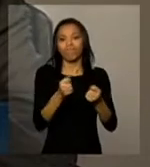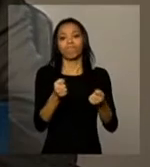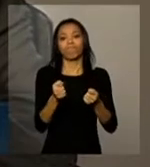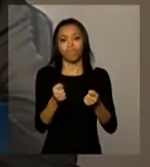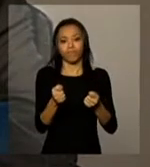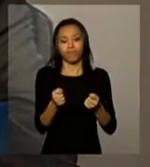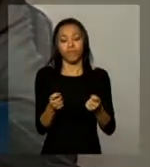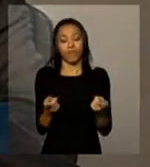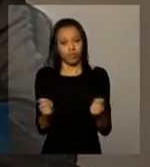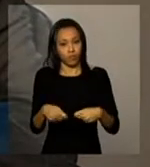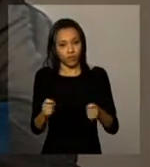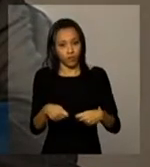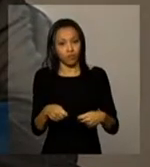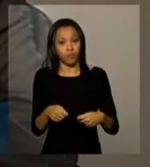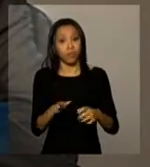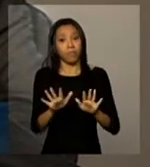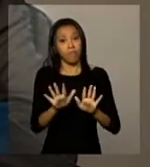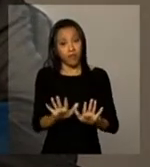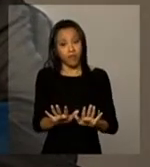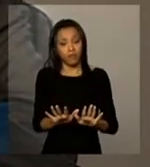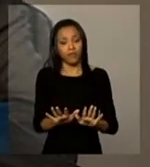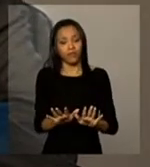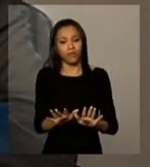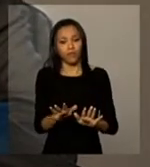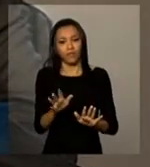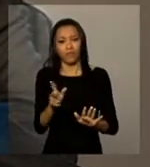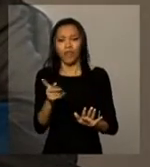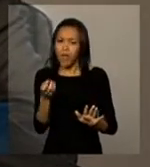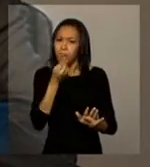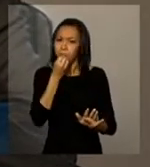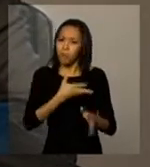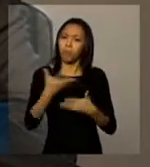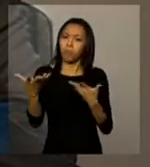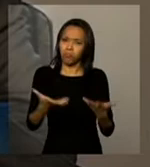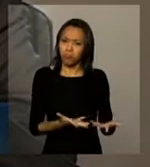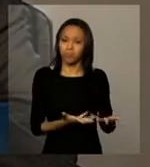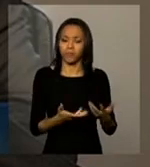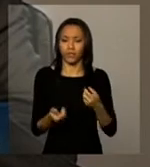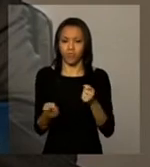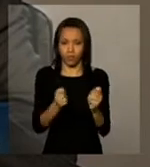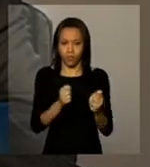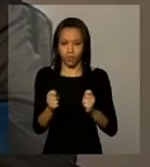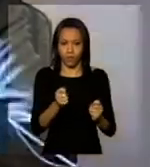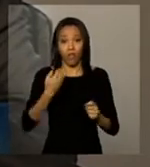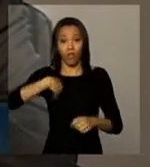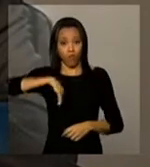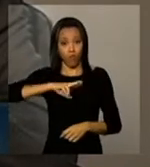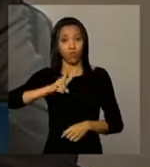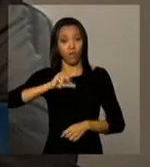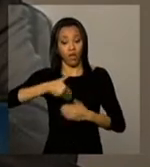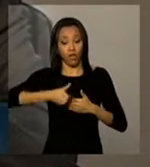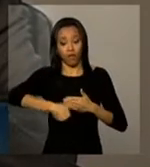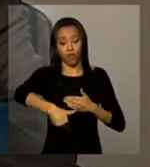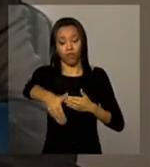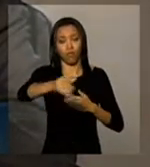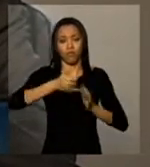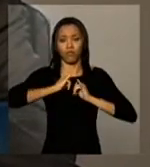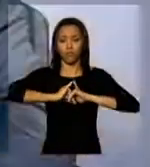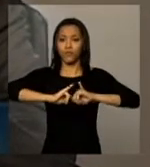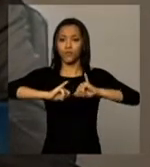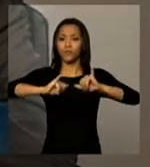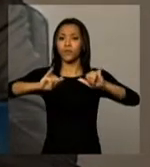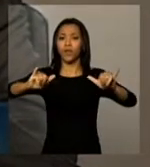Este é exequível, mas se fizerem mais, será bem-vindo. Nós estaremos divulgando